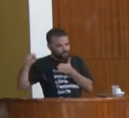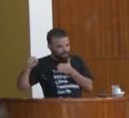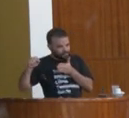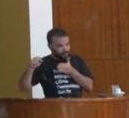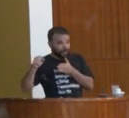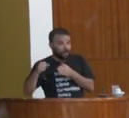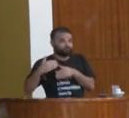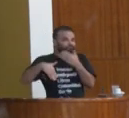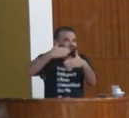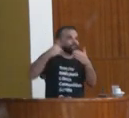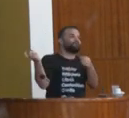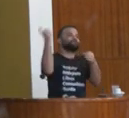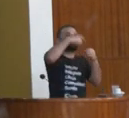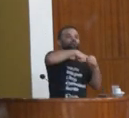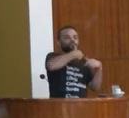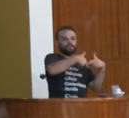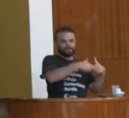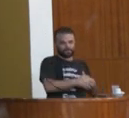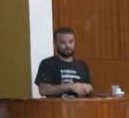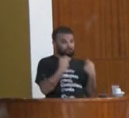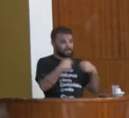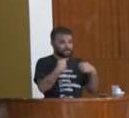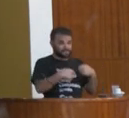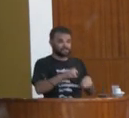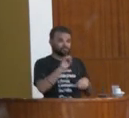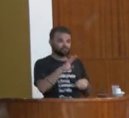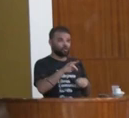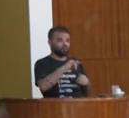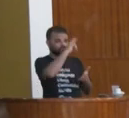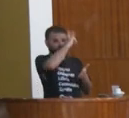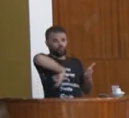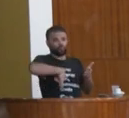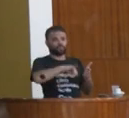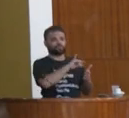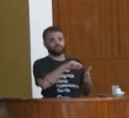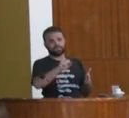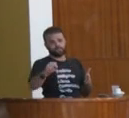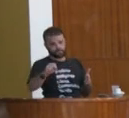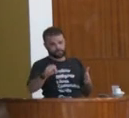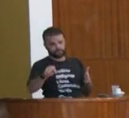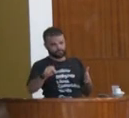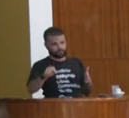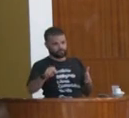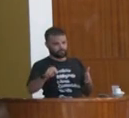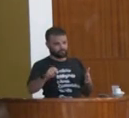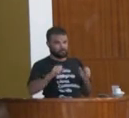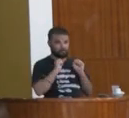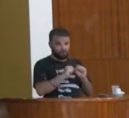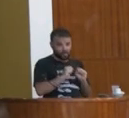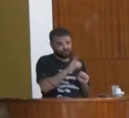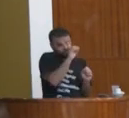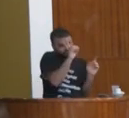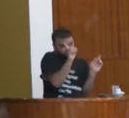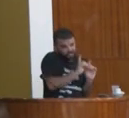reabilitação expedido pelo INSS. Inclusive, ele pode ou não ser uma pessoa com deficiência.